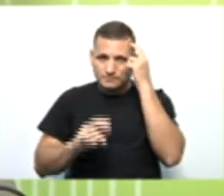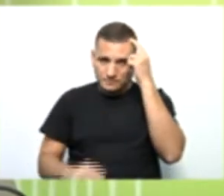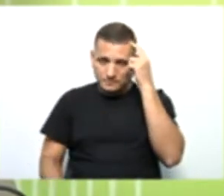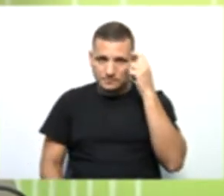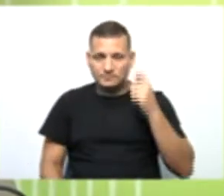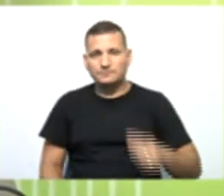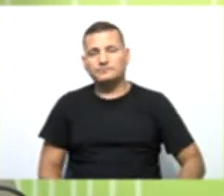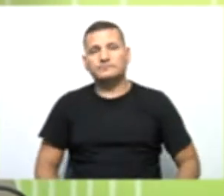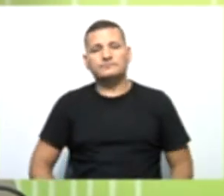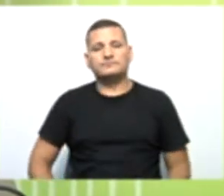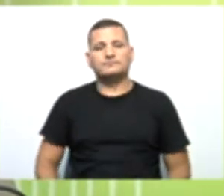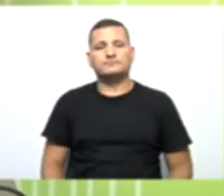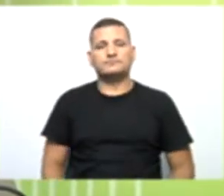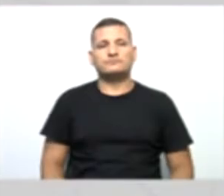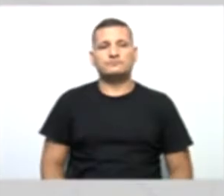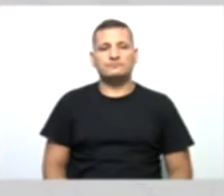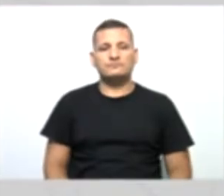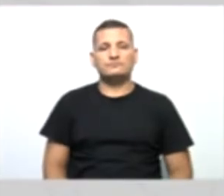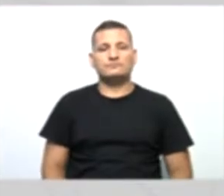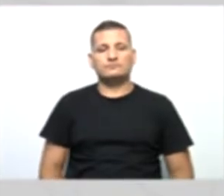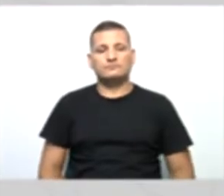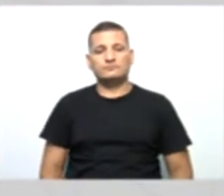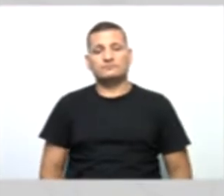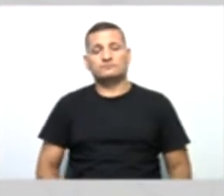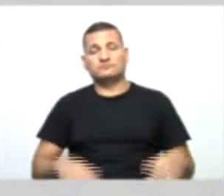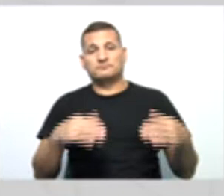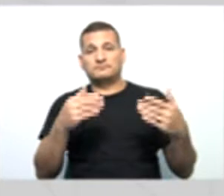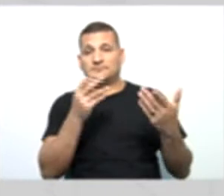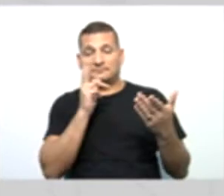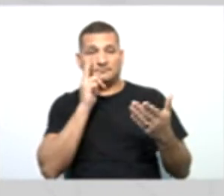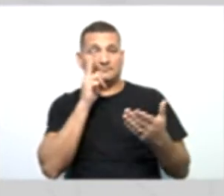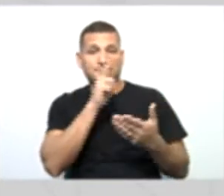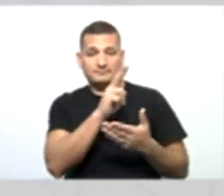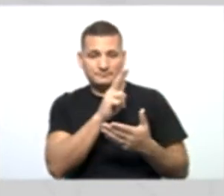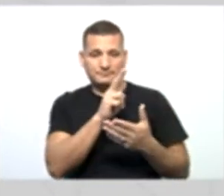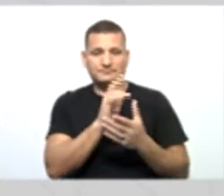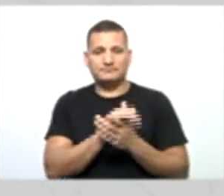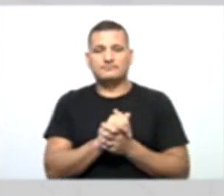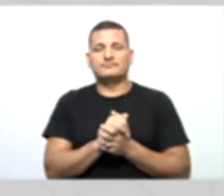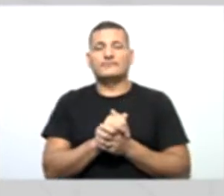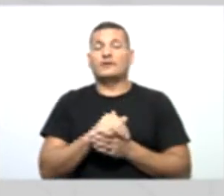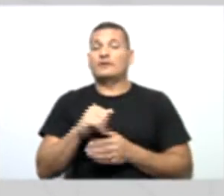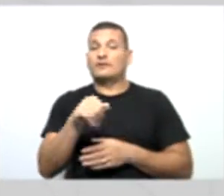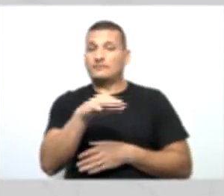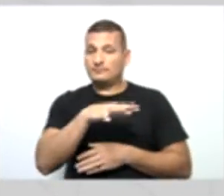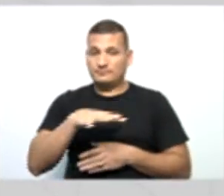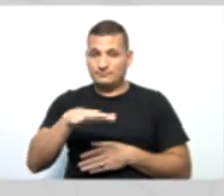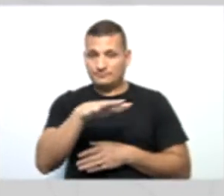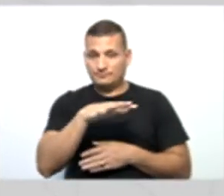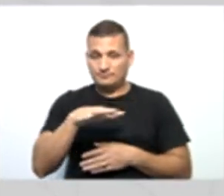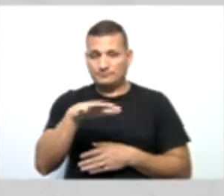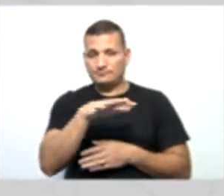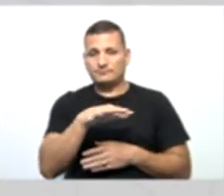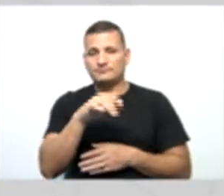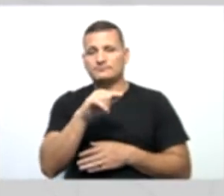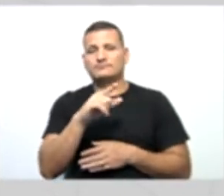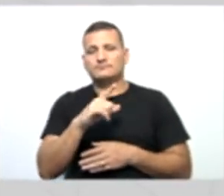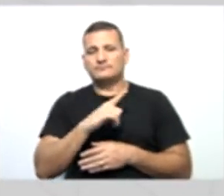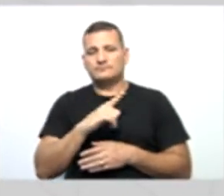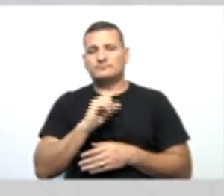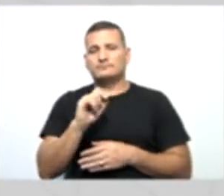ambiente. Então a gente pode ver aqui que nesse ambiente existem